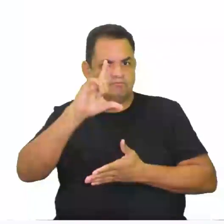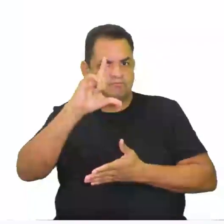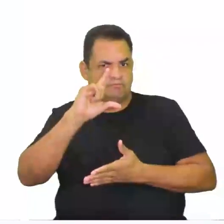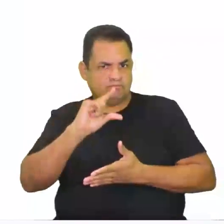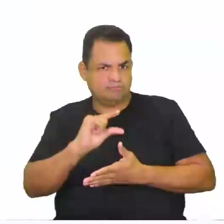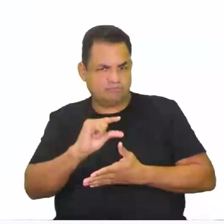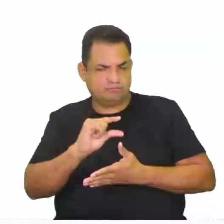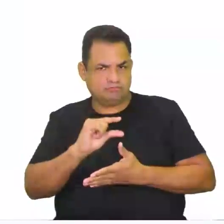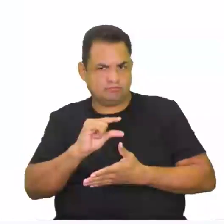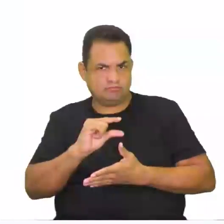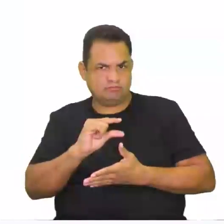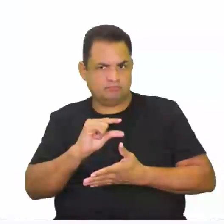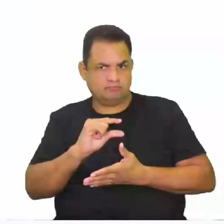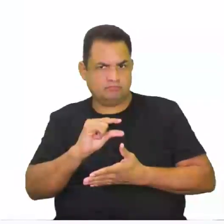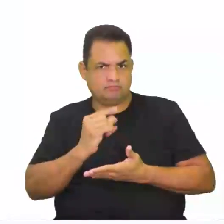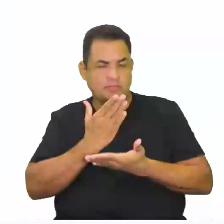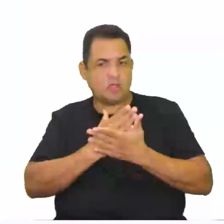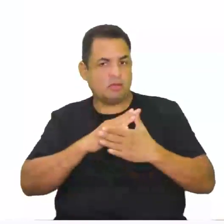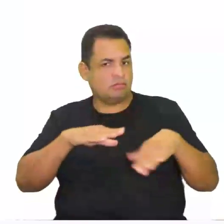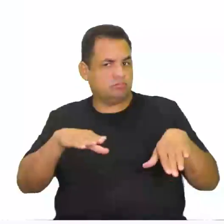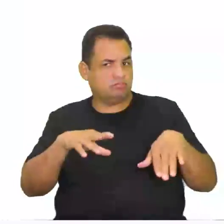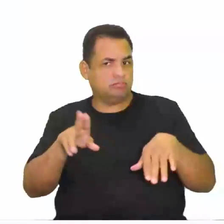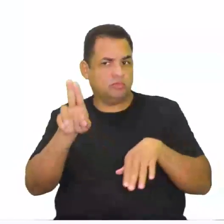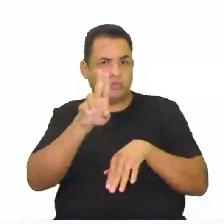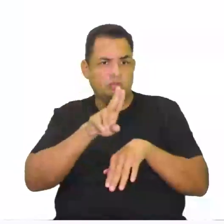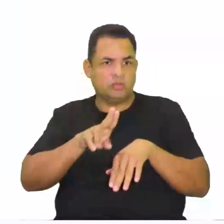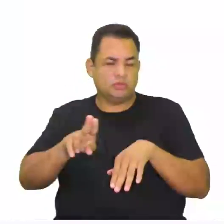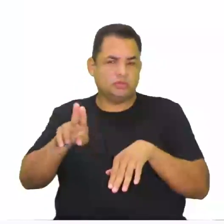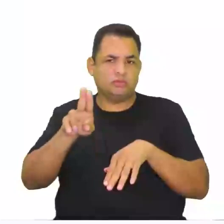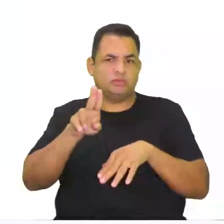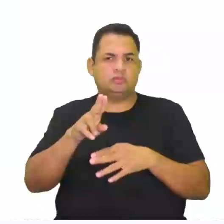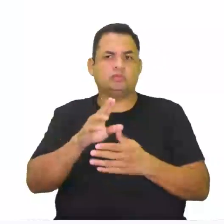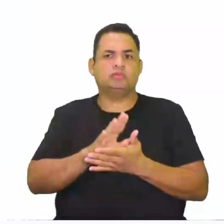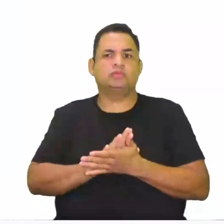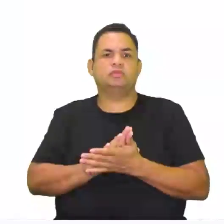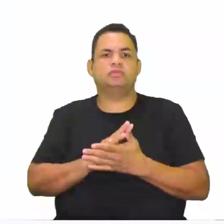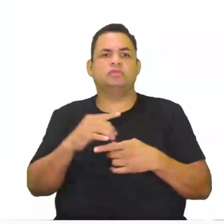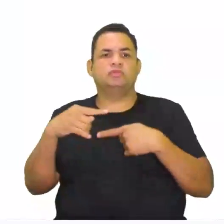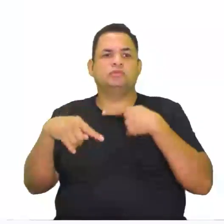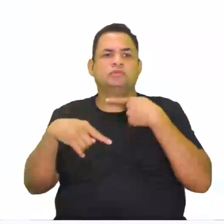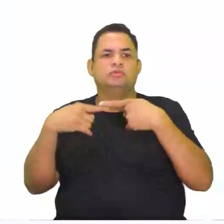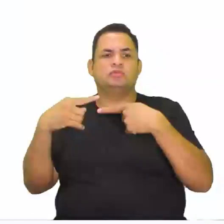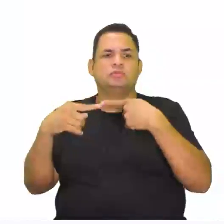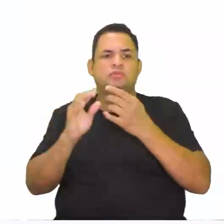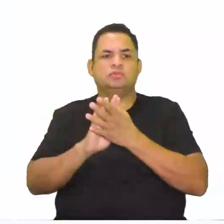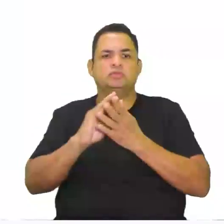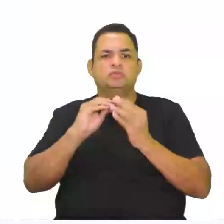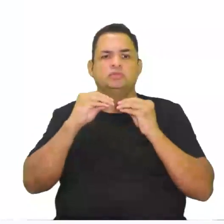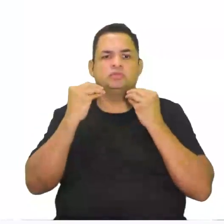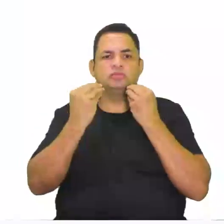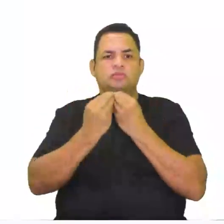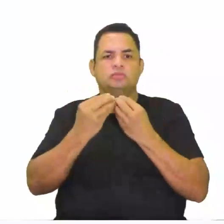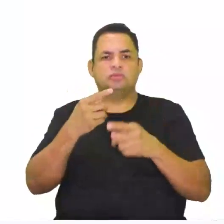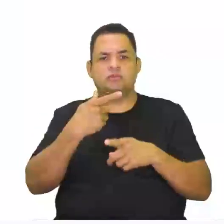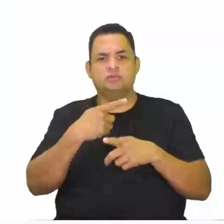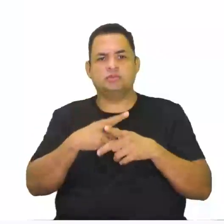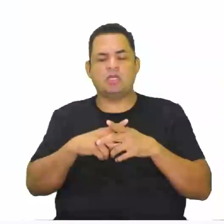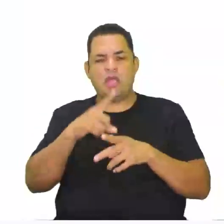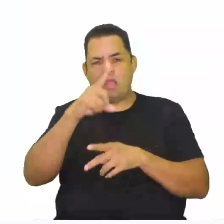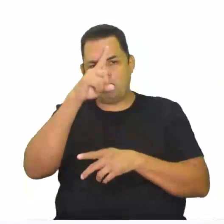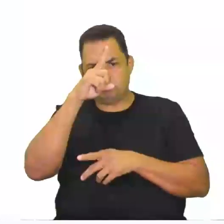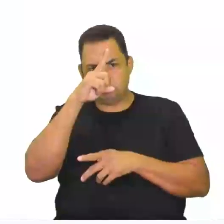que reduzem ou eliminam o uso ou a geração de substâncias perigosas durante